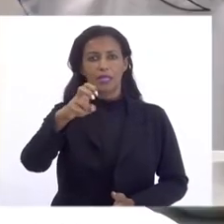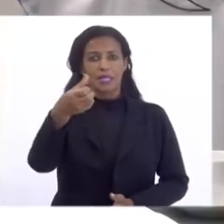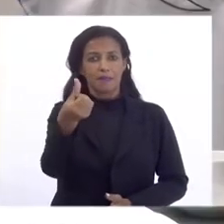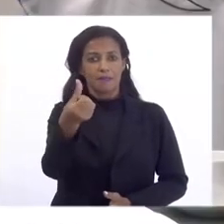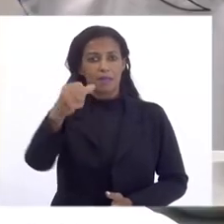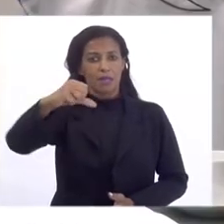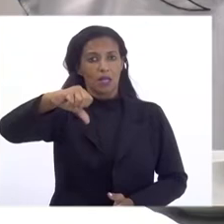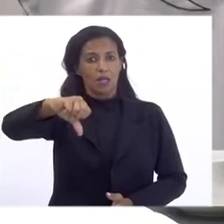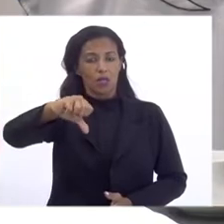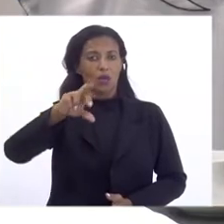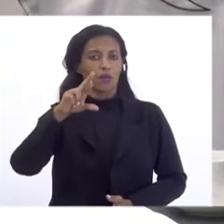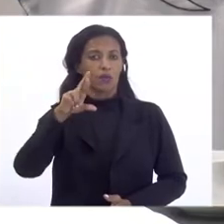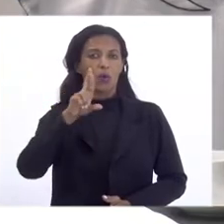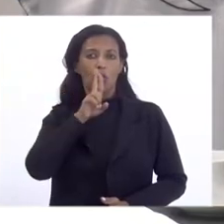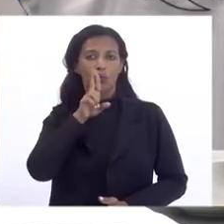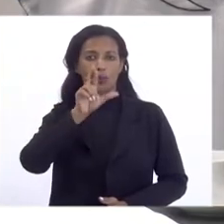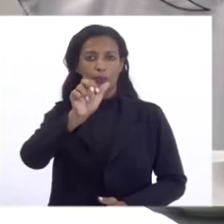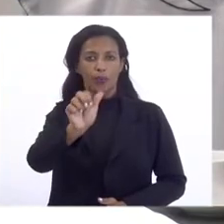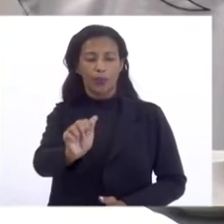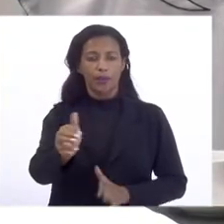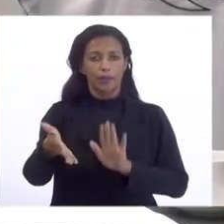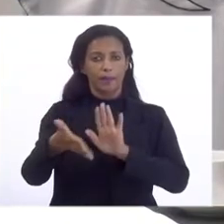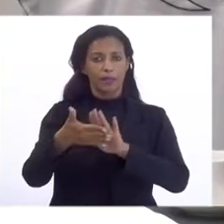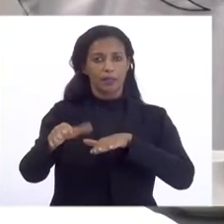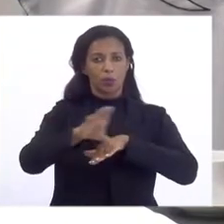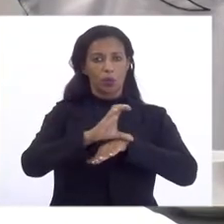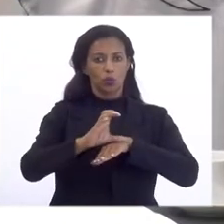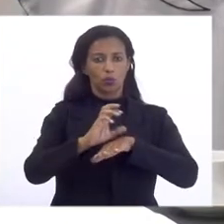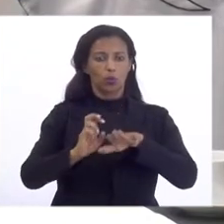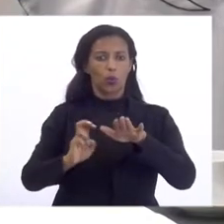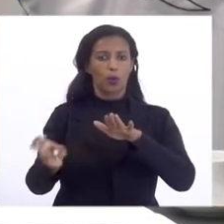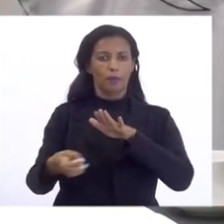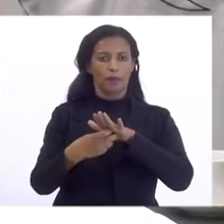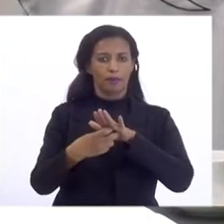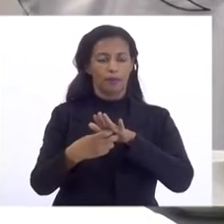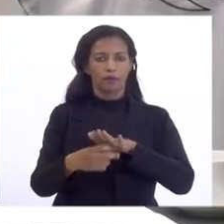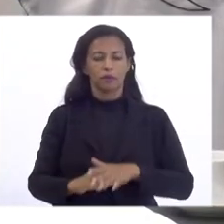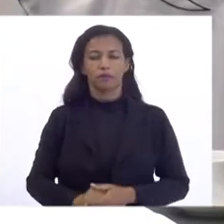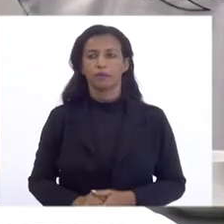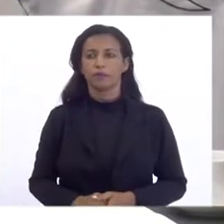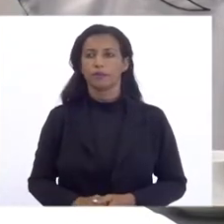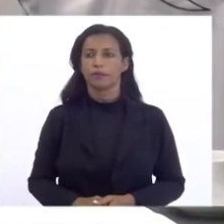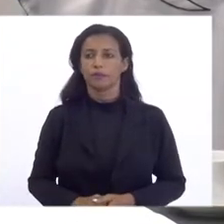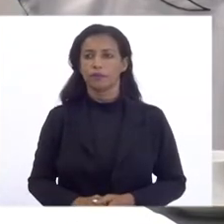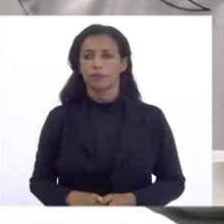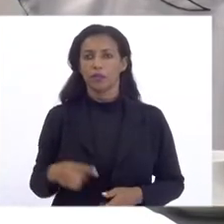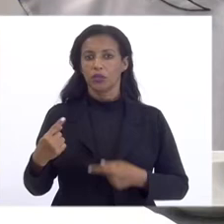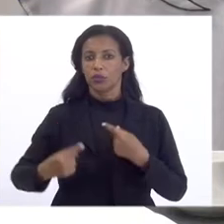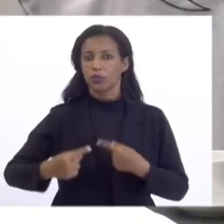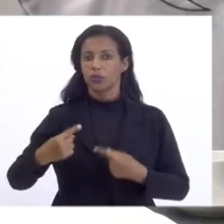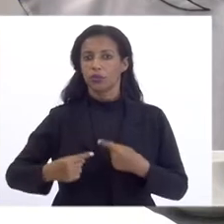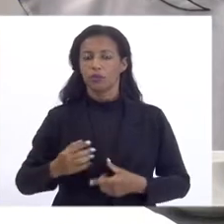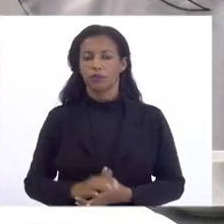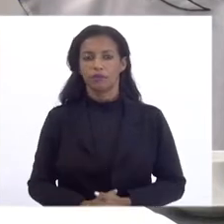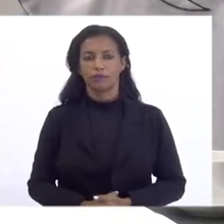1569-2019, autoria do deputado Rodrigo Amorim. Parecer pela constitucionalidade com emenda. Em discussão.